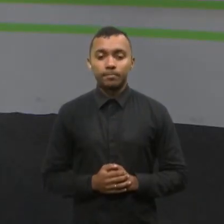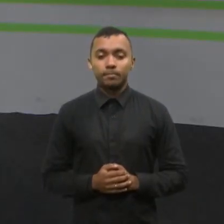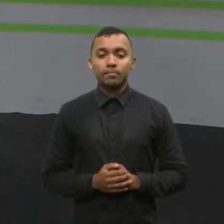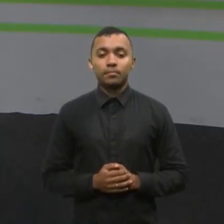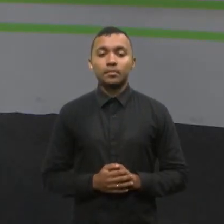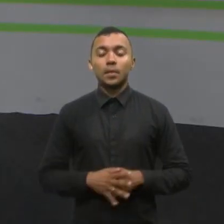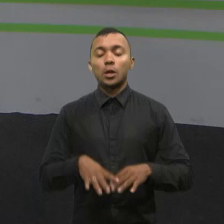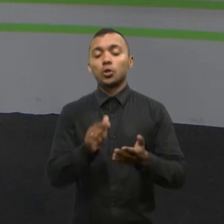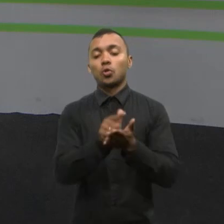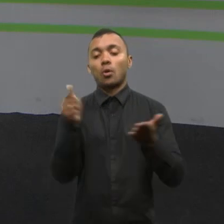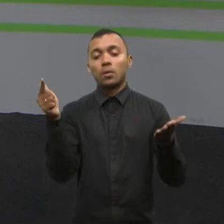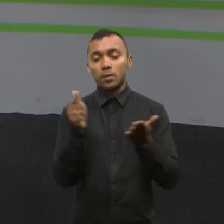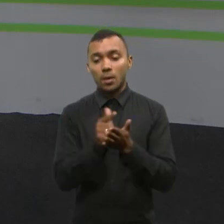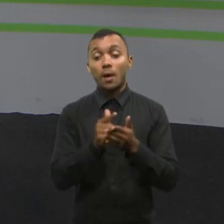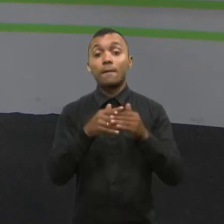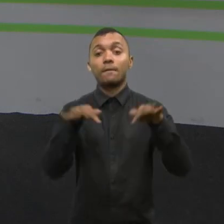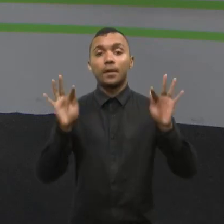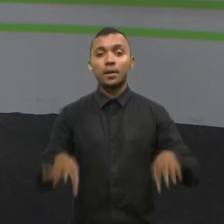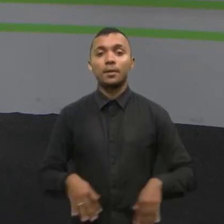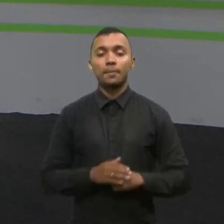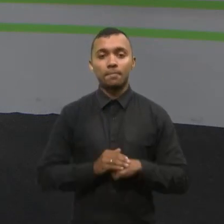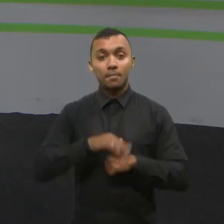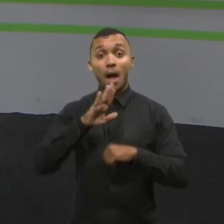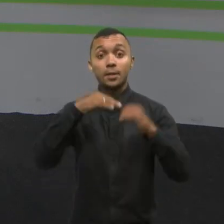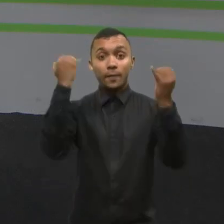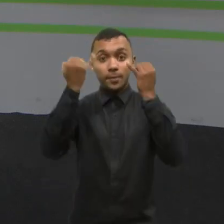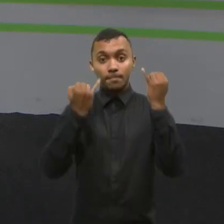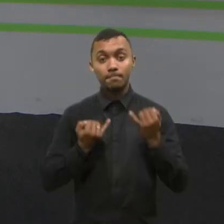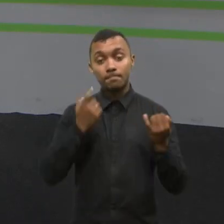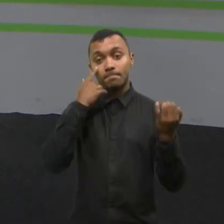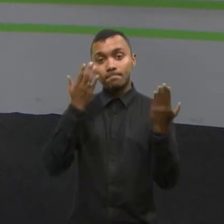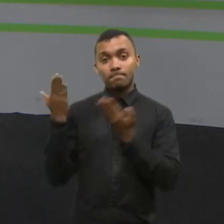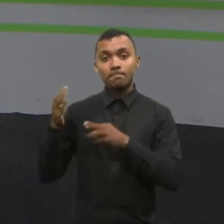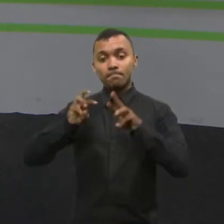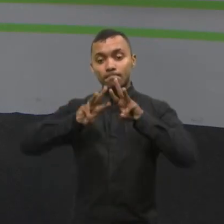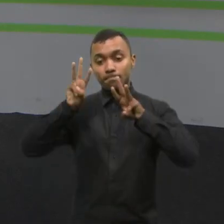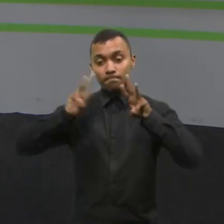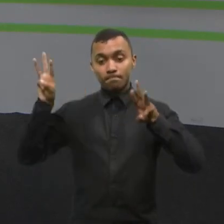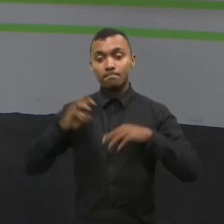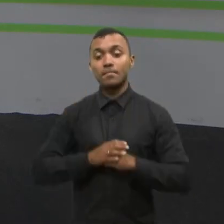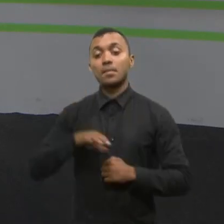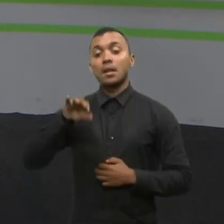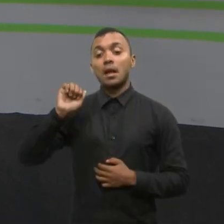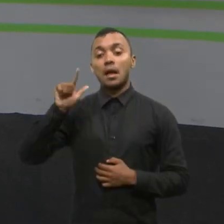E o Jornal Assembleia fica por aqui. Mais notícias no nosso portal